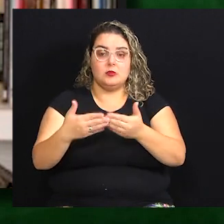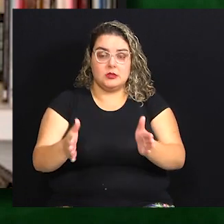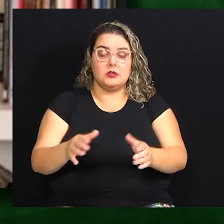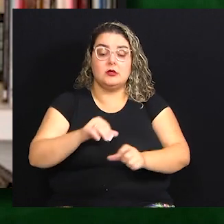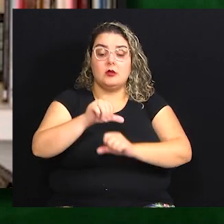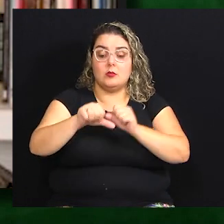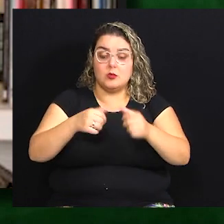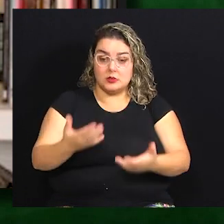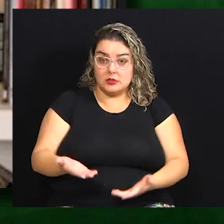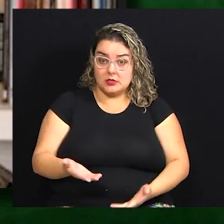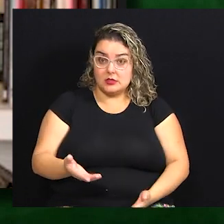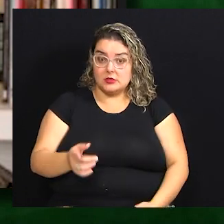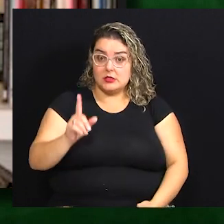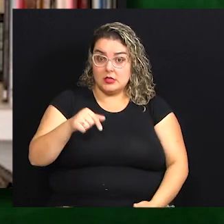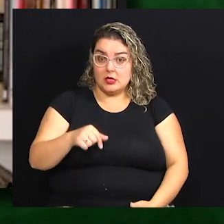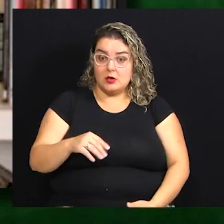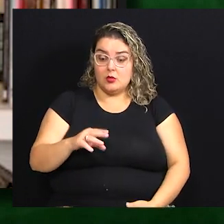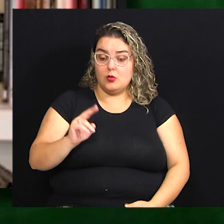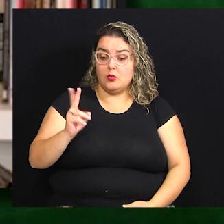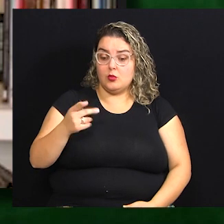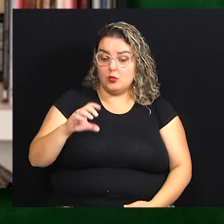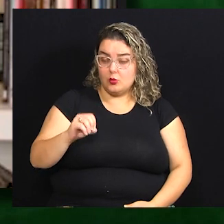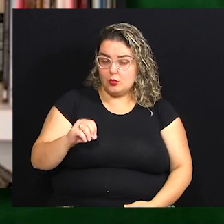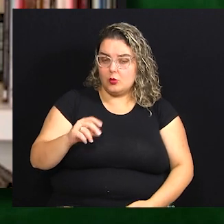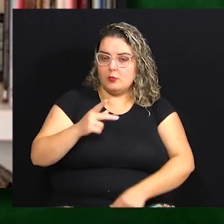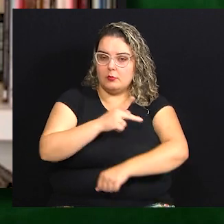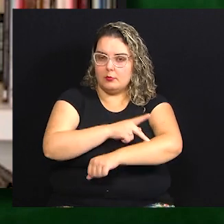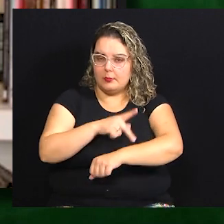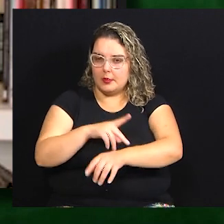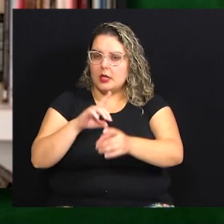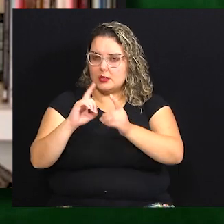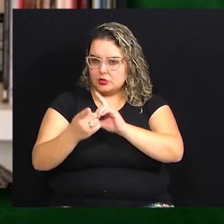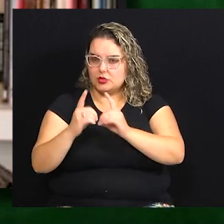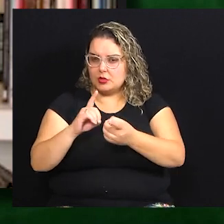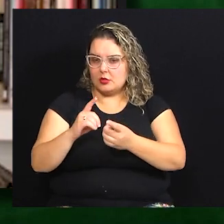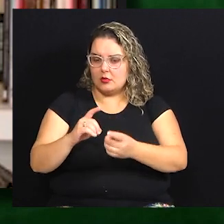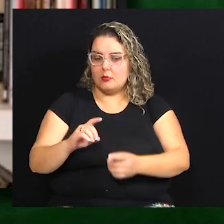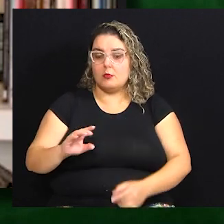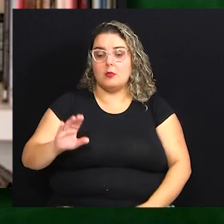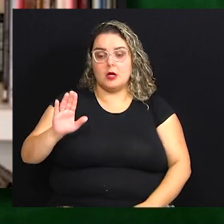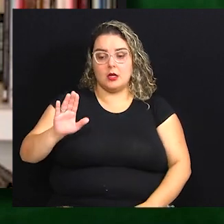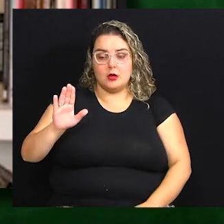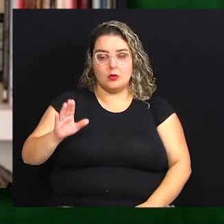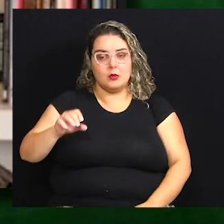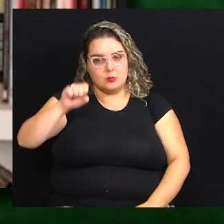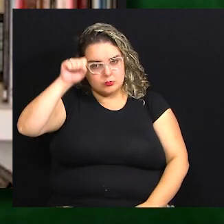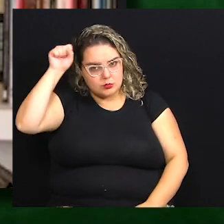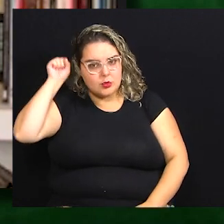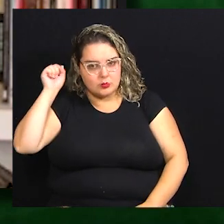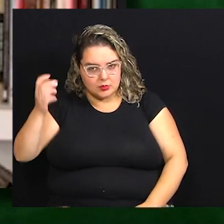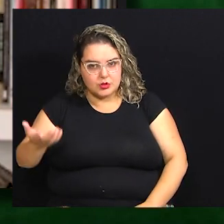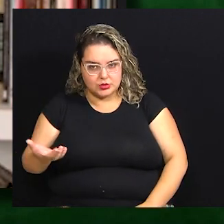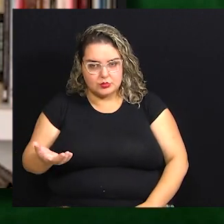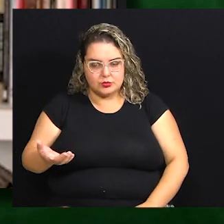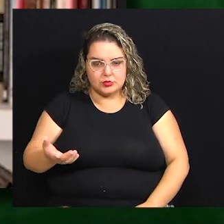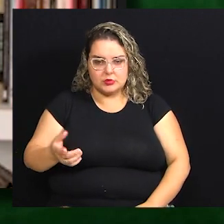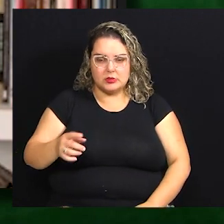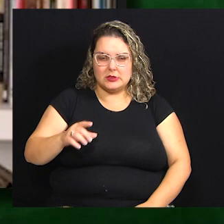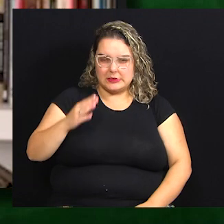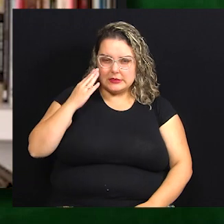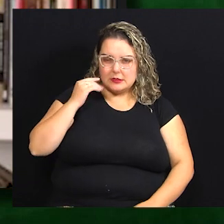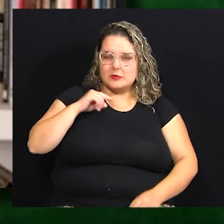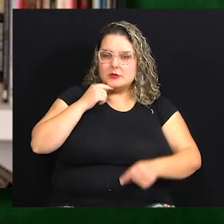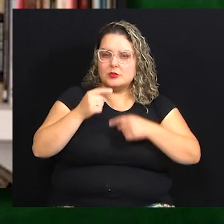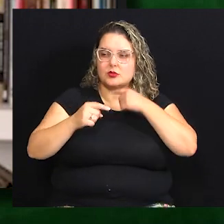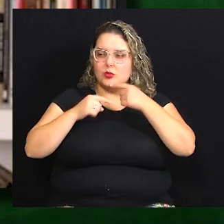Então, a mudança, ela tem um cunho pedagógico, um cunho didático, para que o candidato se sinta mais confortável, não tenha aquelas dúvidas que, às